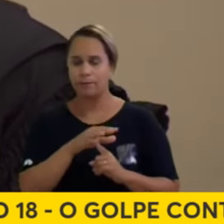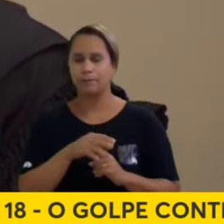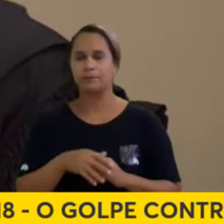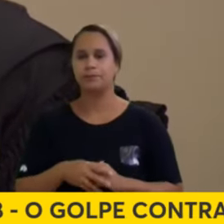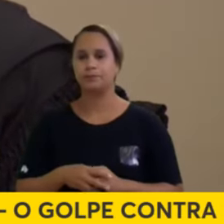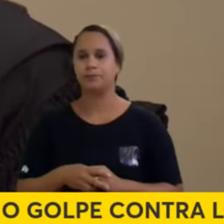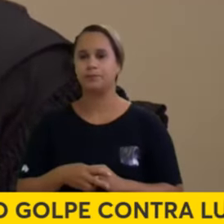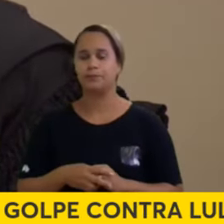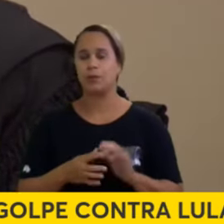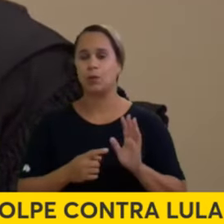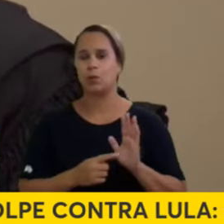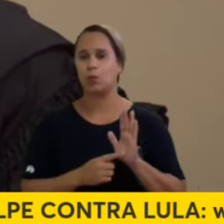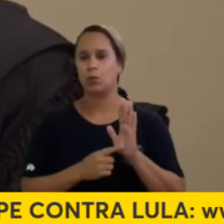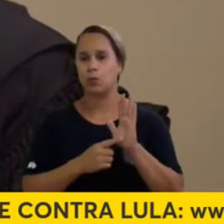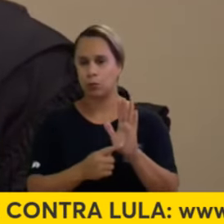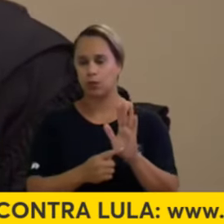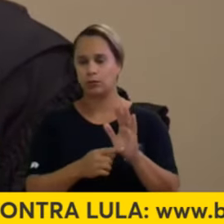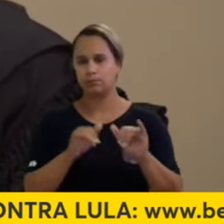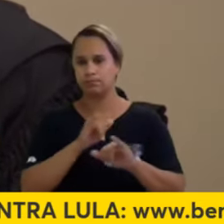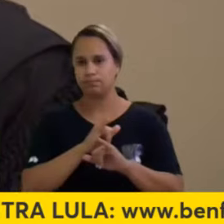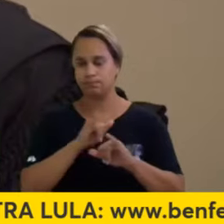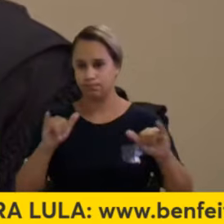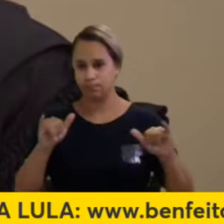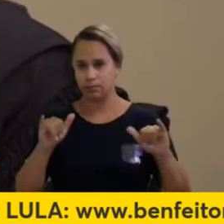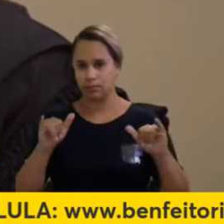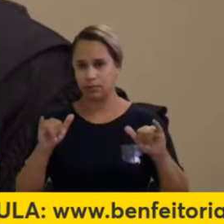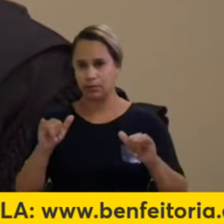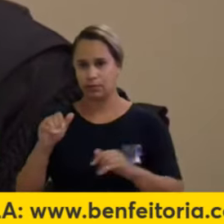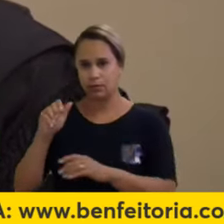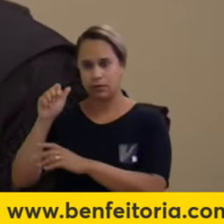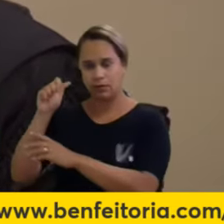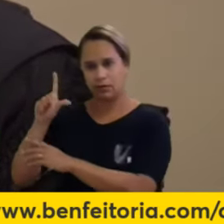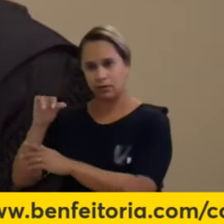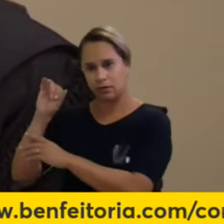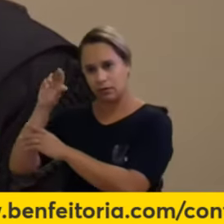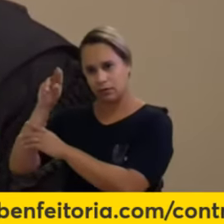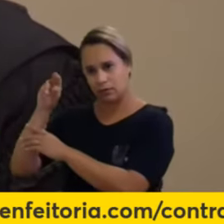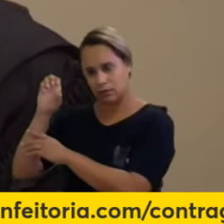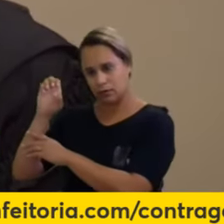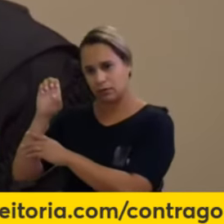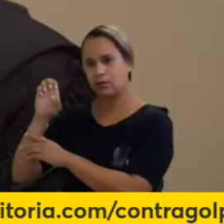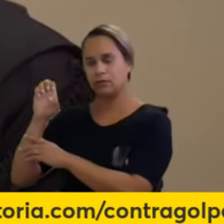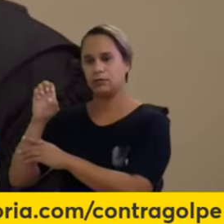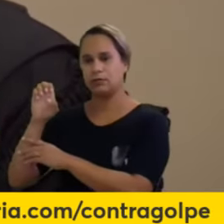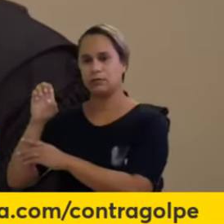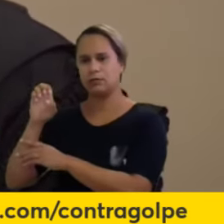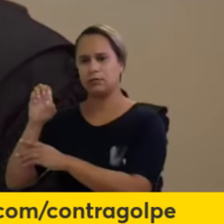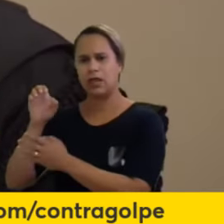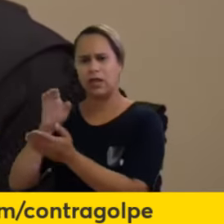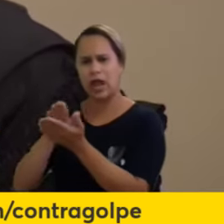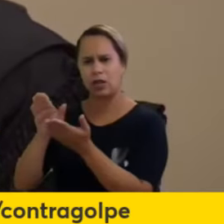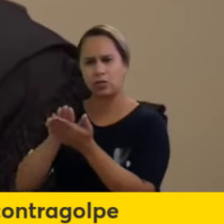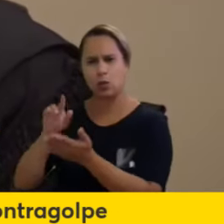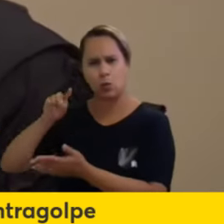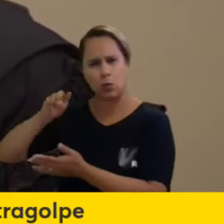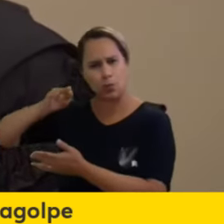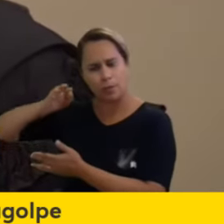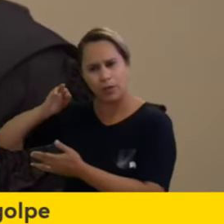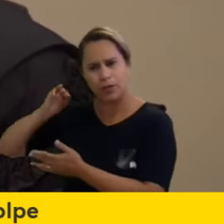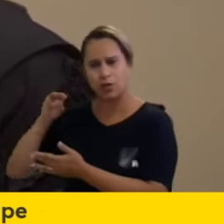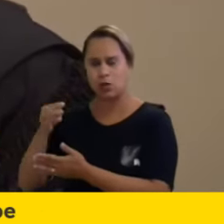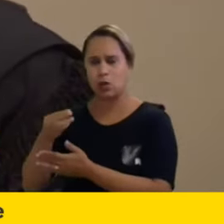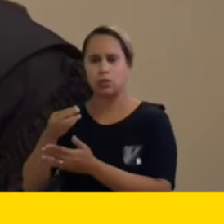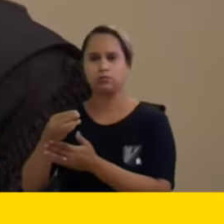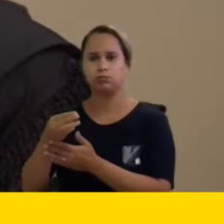seguinte levantamento do divulg cante a line do pros gastou R 1. 8.000 Álvaro Dias gastou R 5.